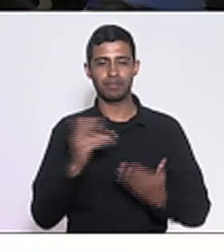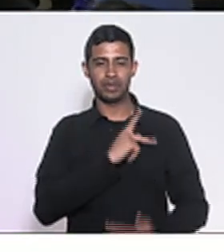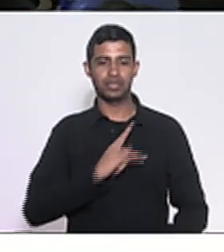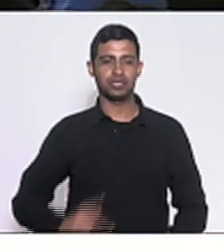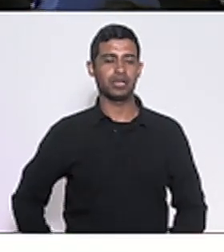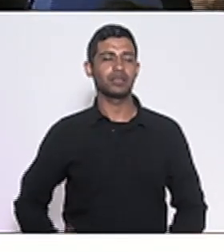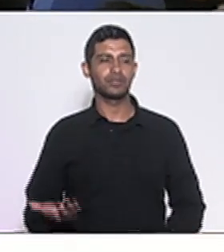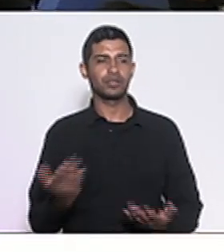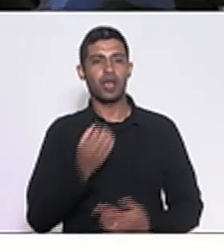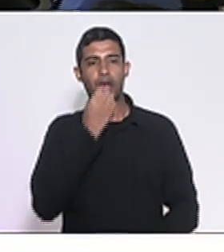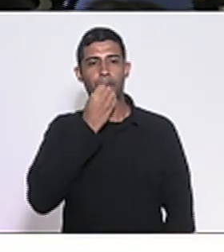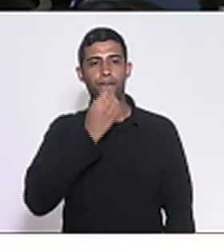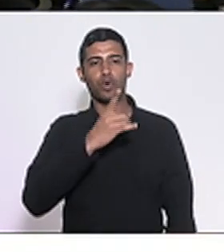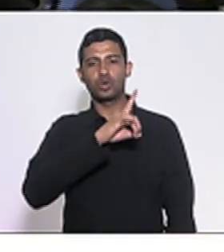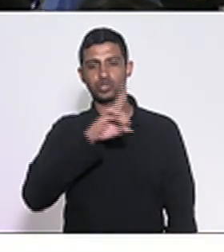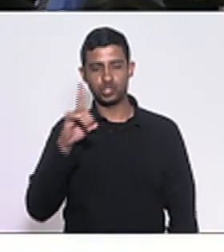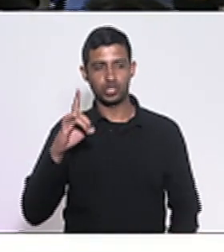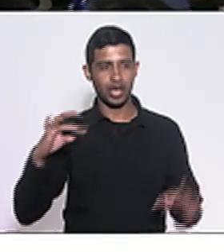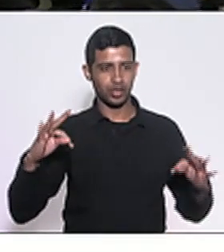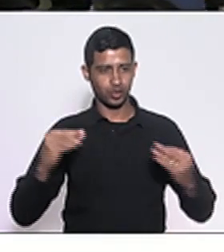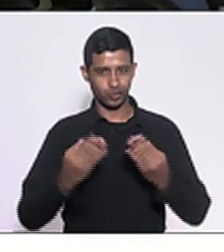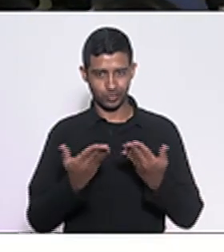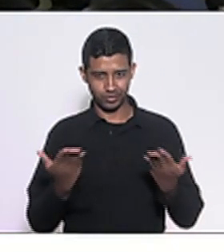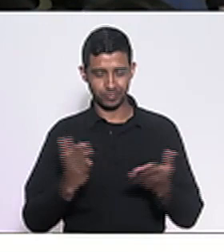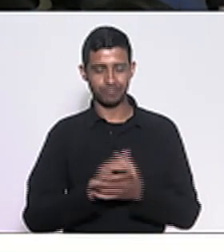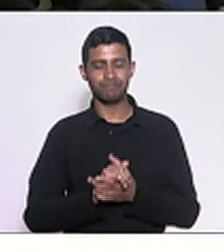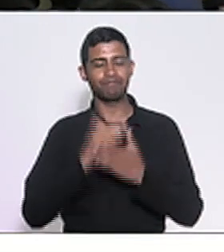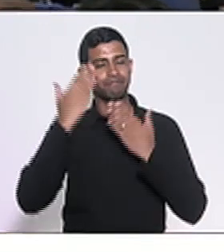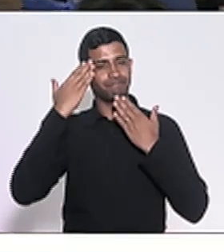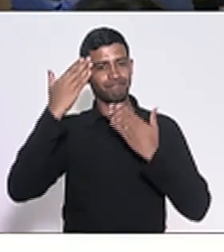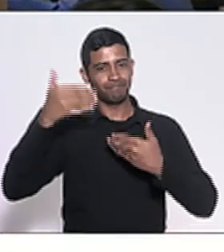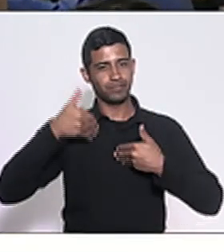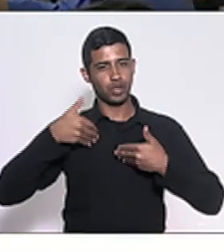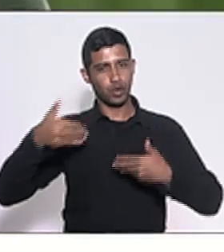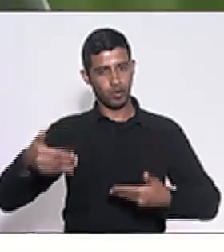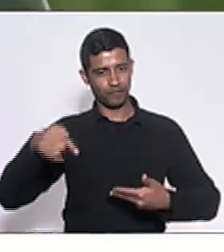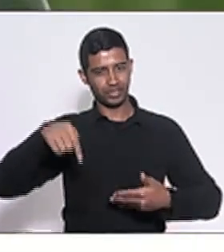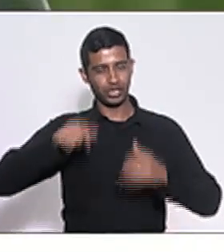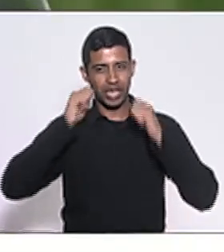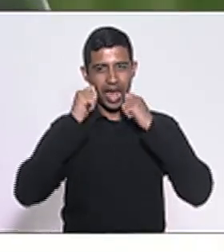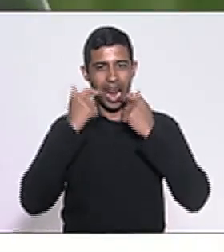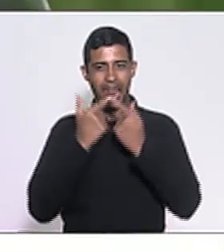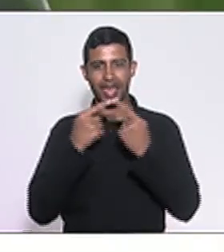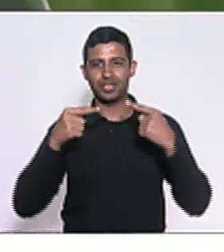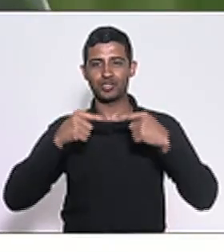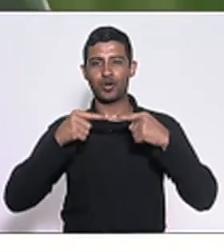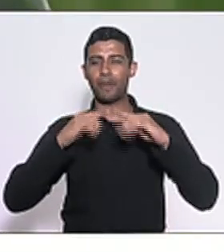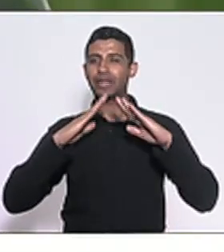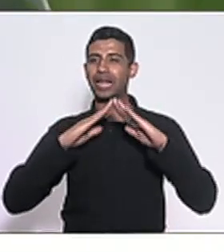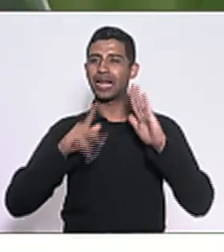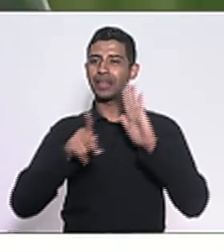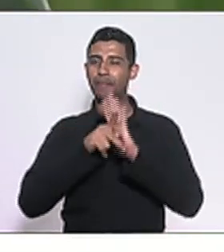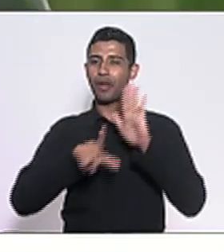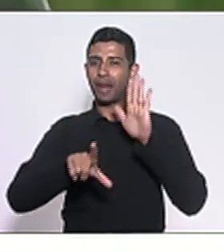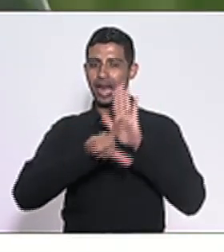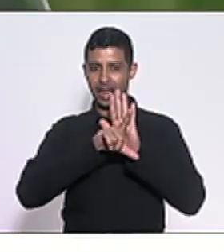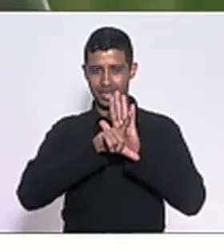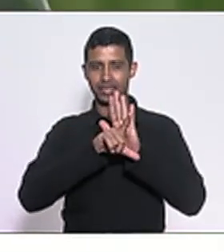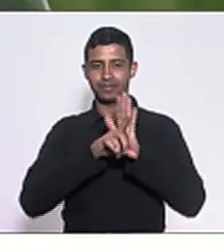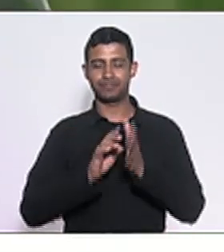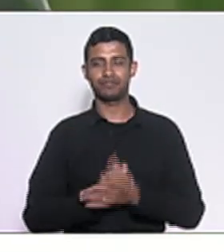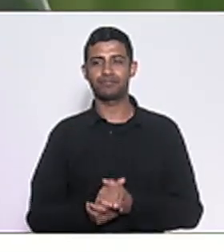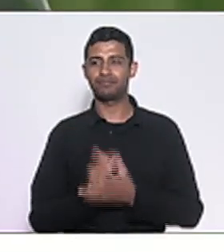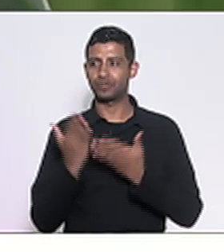a todos. Agradeço o convite dessa Casa de Leis e personalizo na pessoa de Vossa